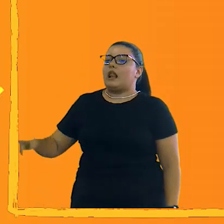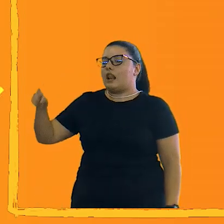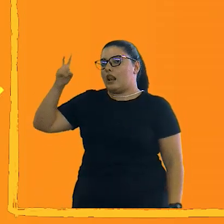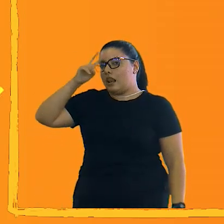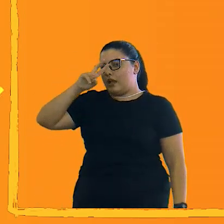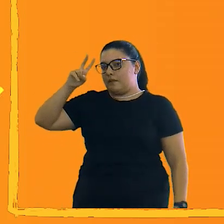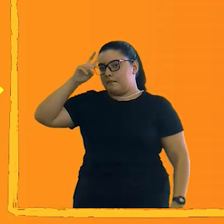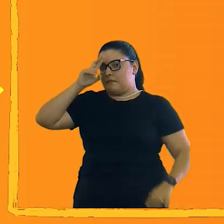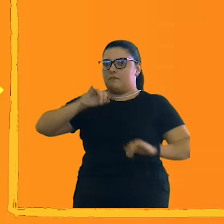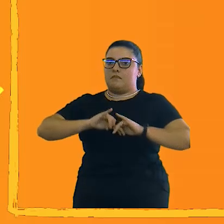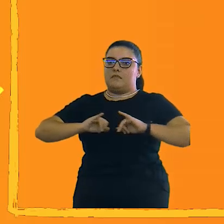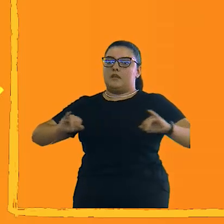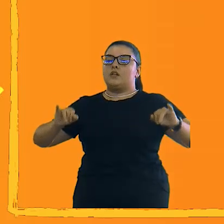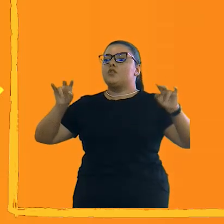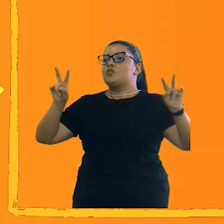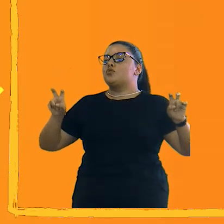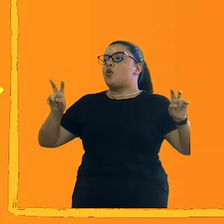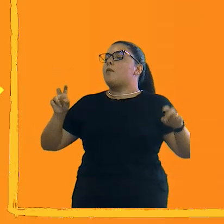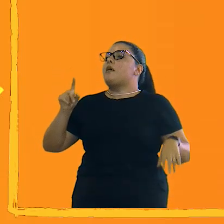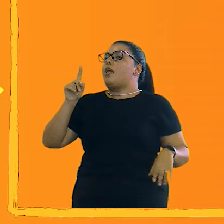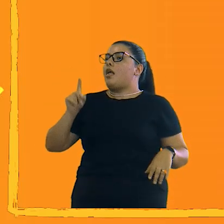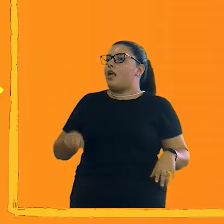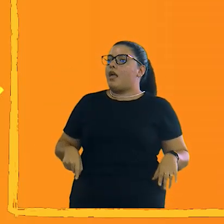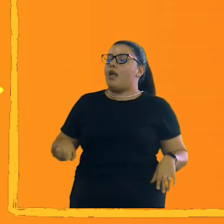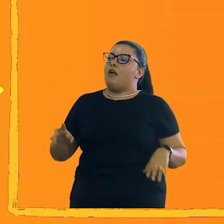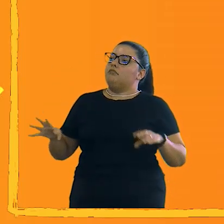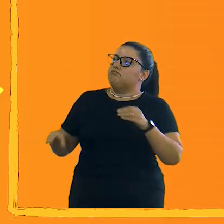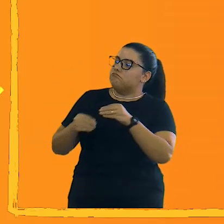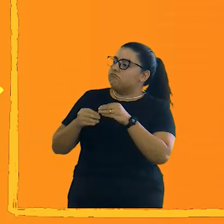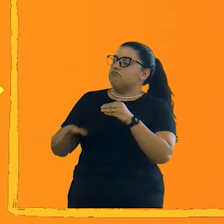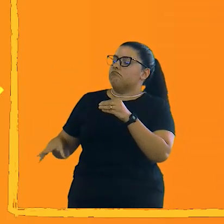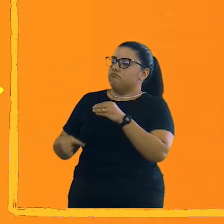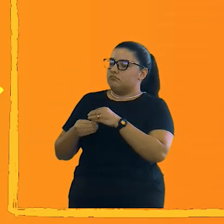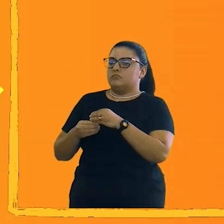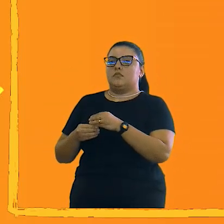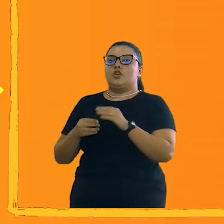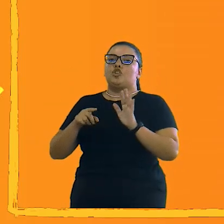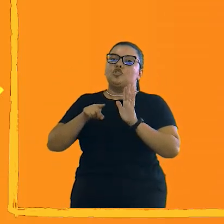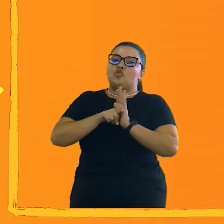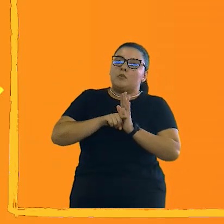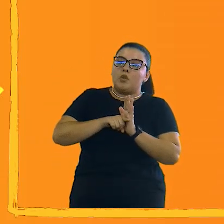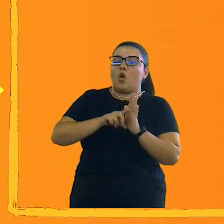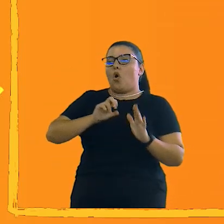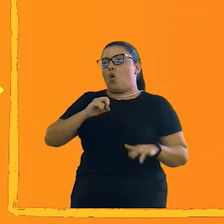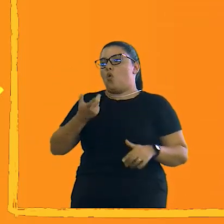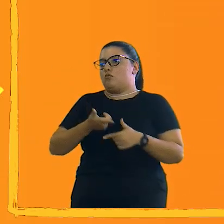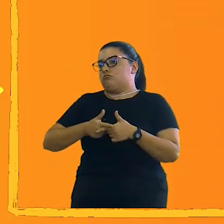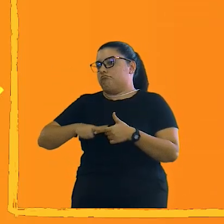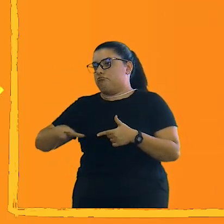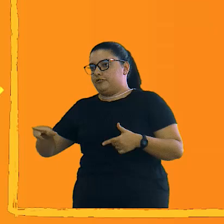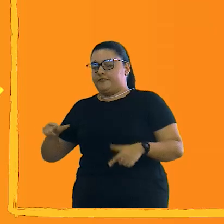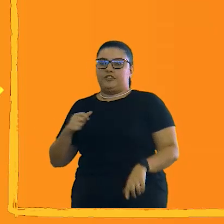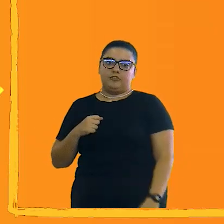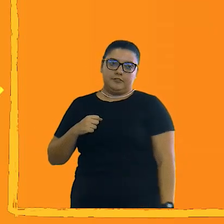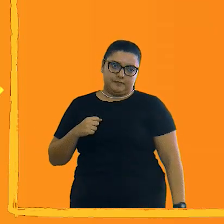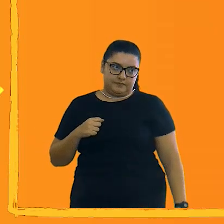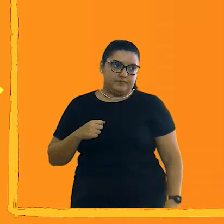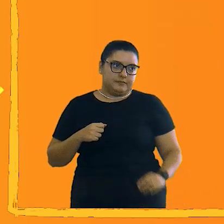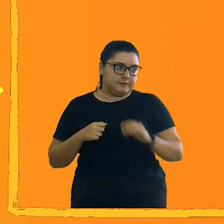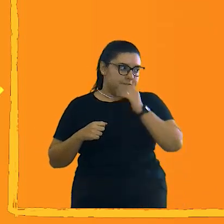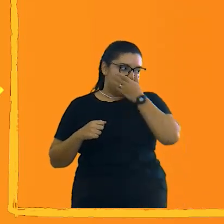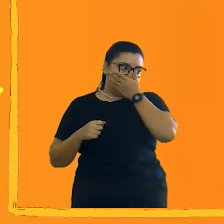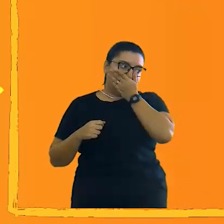as medidas das grandezas podem ser adicionadas subtraídas ou divididas uma pela outra